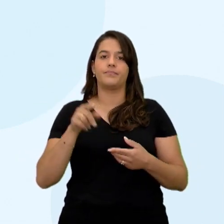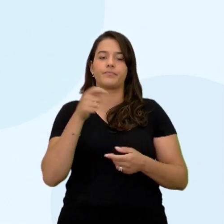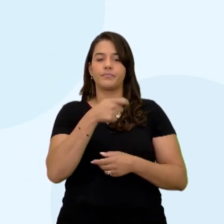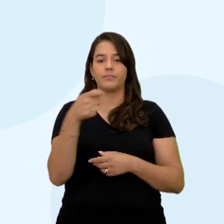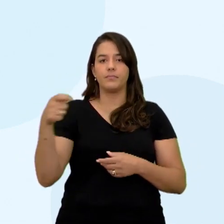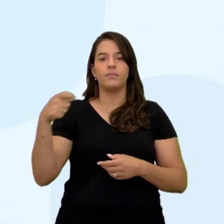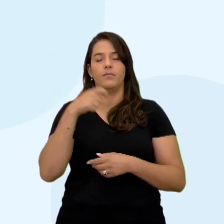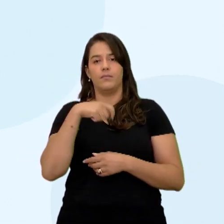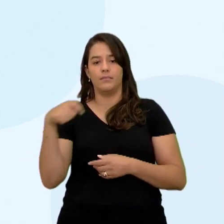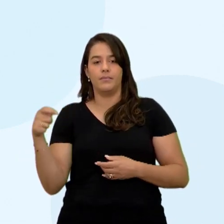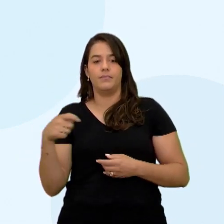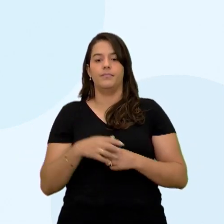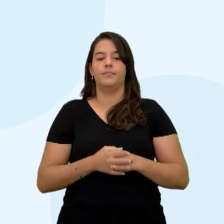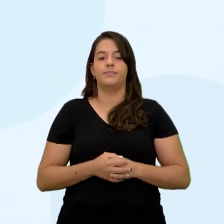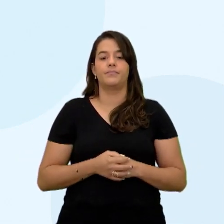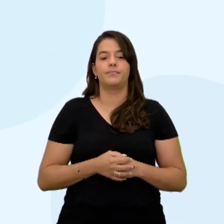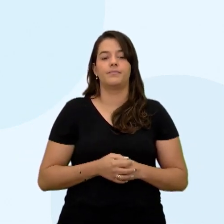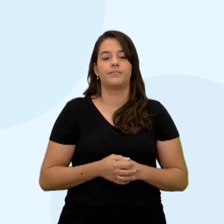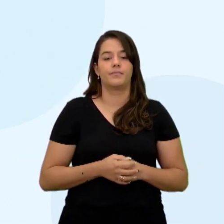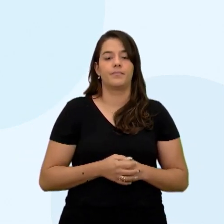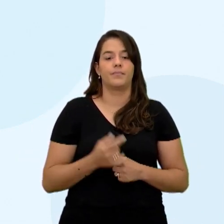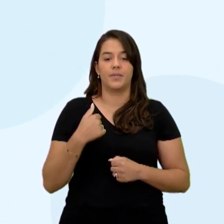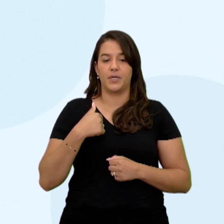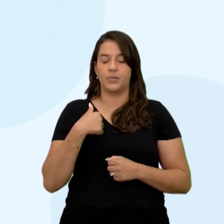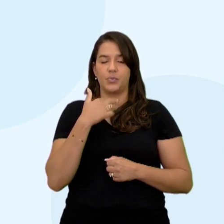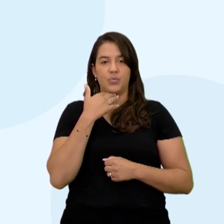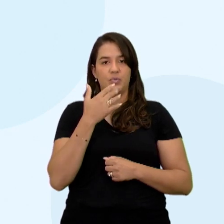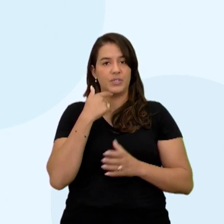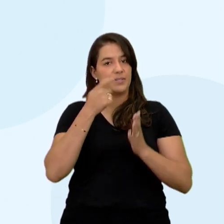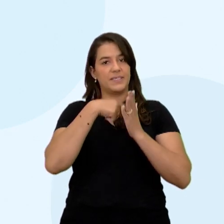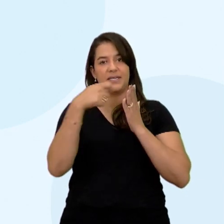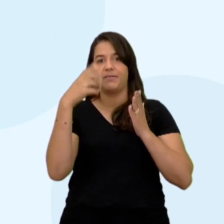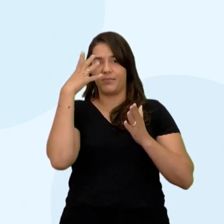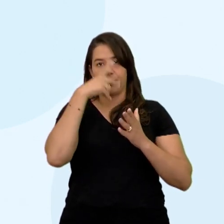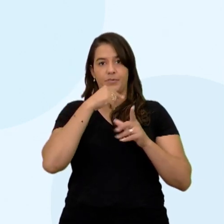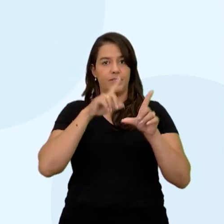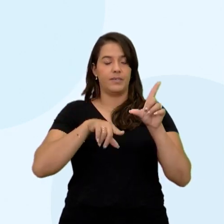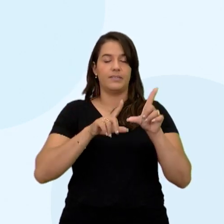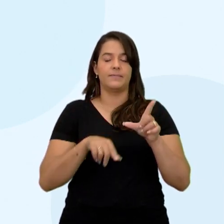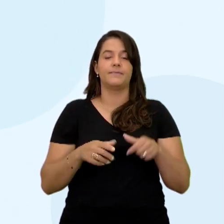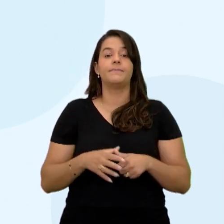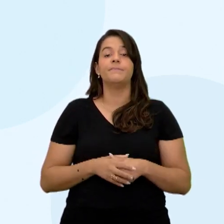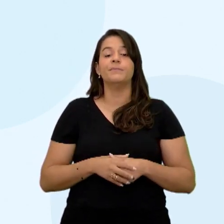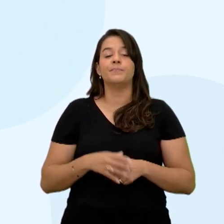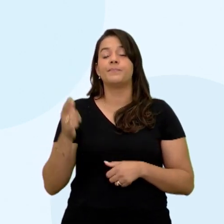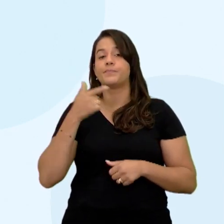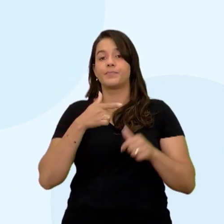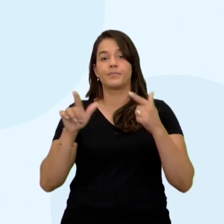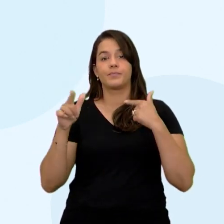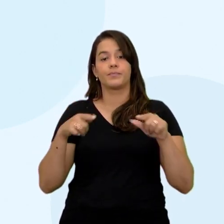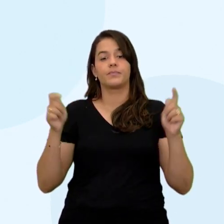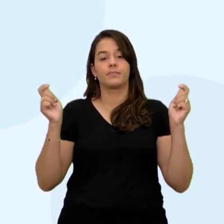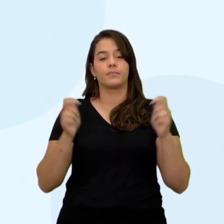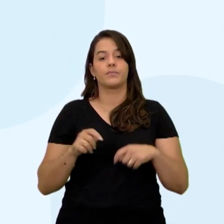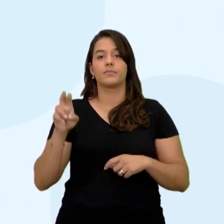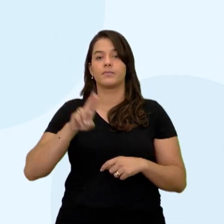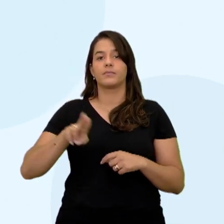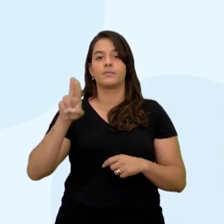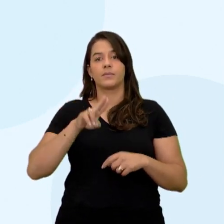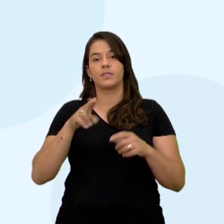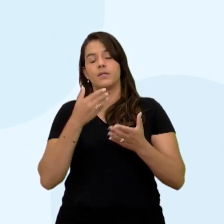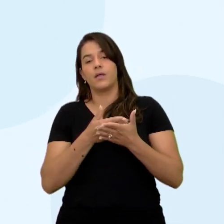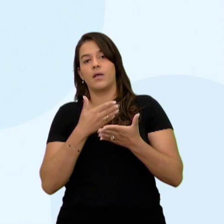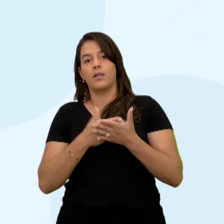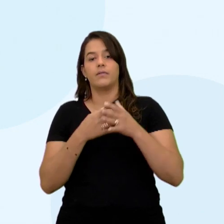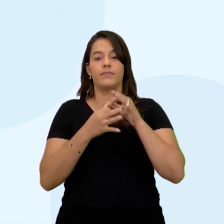cima dele. A minha letra tá horrível, nunca vou acostumar a escrever nessa tela, tá bom? E aí tem, olha só, outros recursos que, olha, não vou ficar explicando, senão a aula vai ficar muito